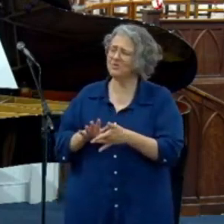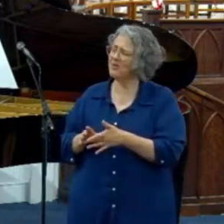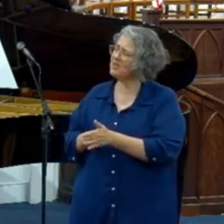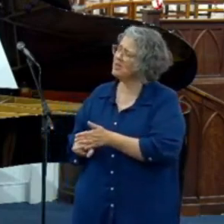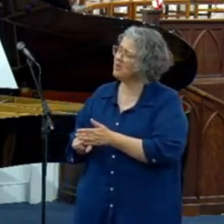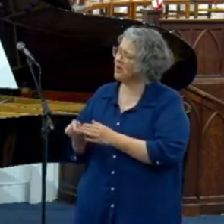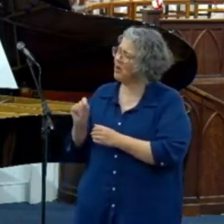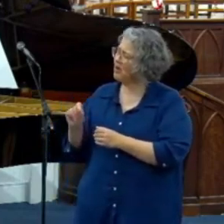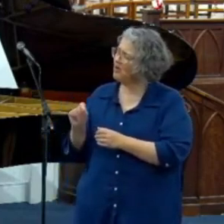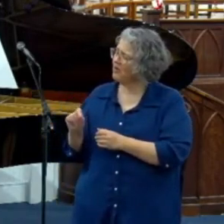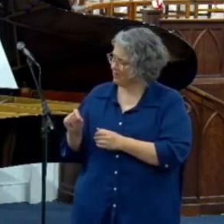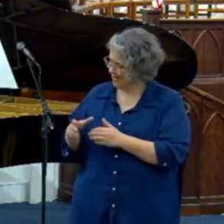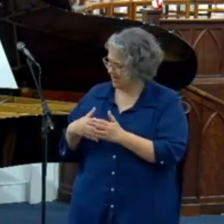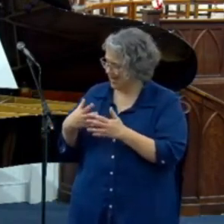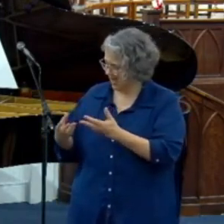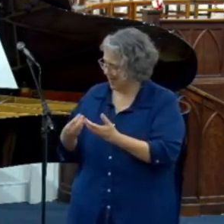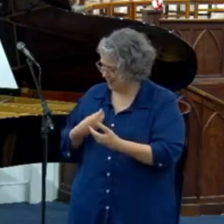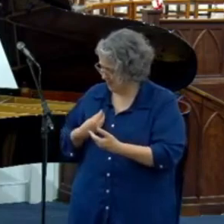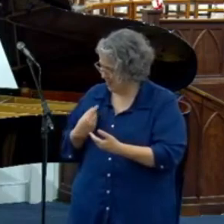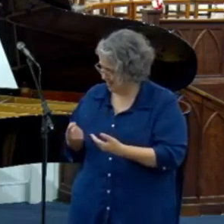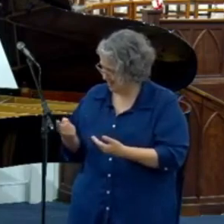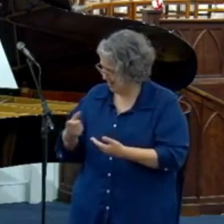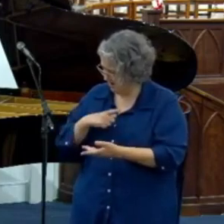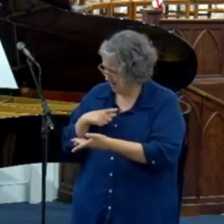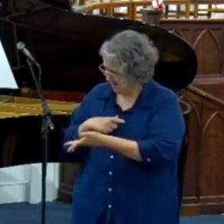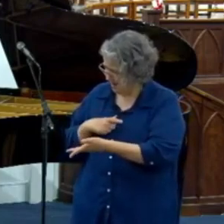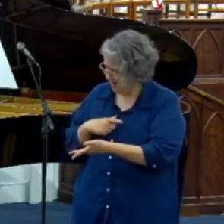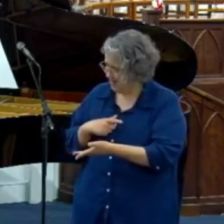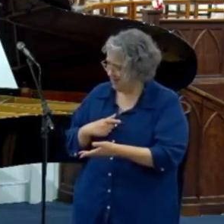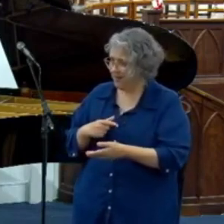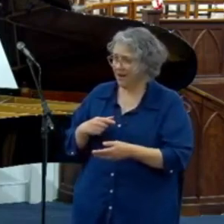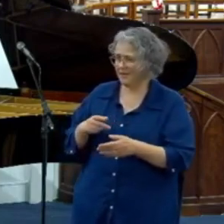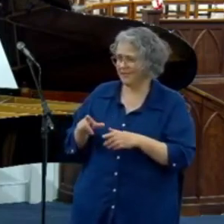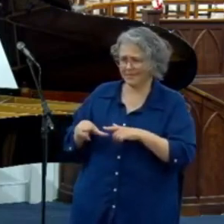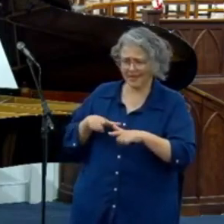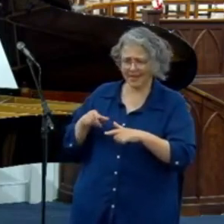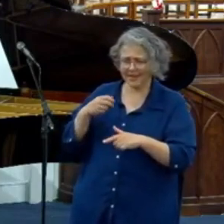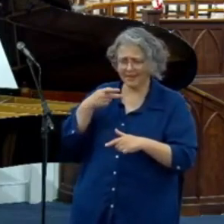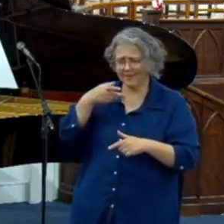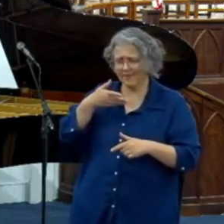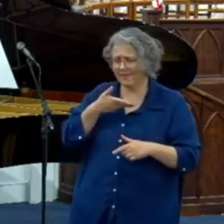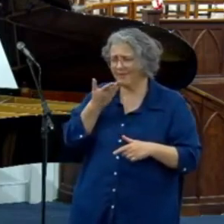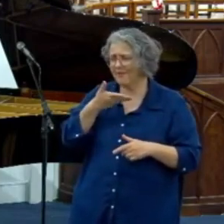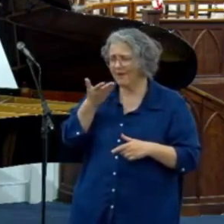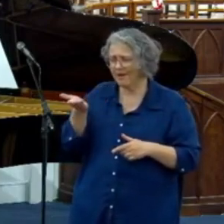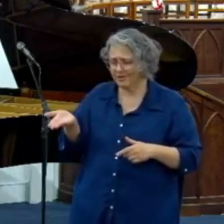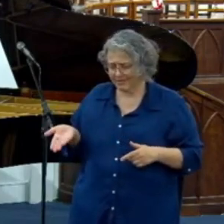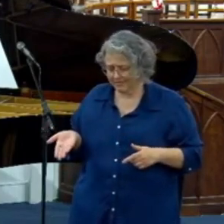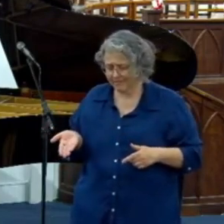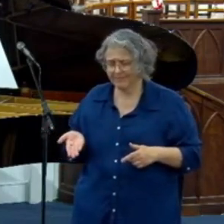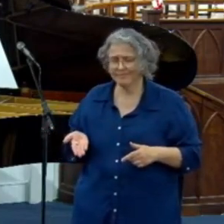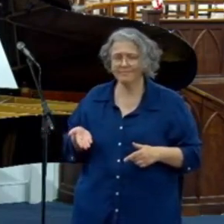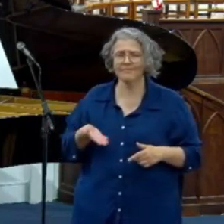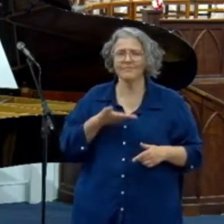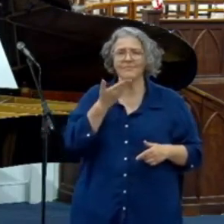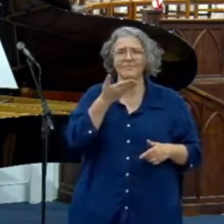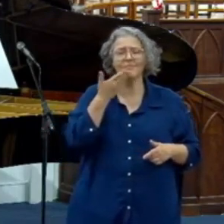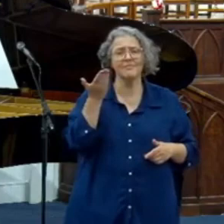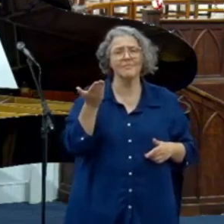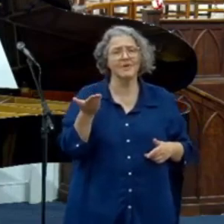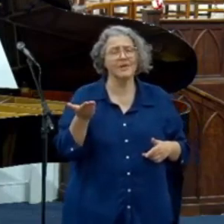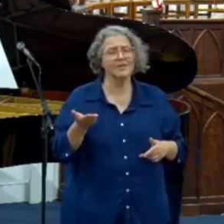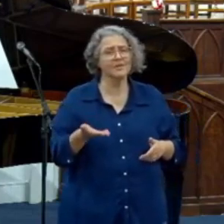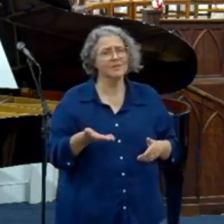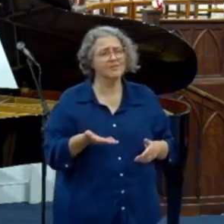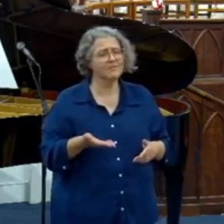eterna, vou te dar uma tarefa fácil, isso animaria o jovem ou isso desanimaria o jovem? Por certo que ele